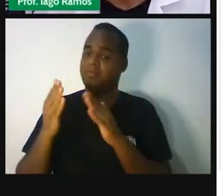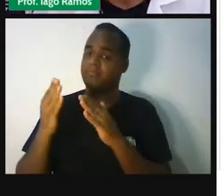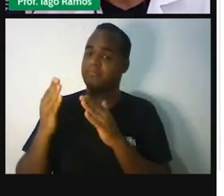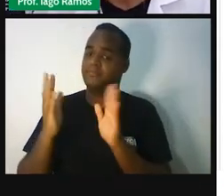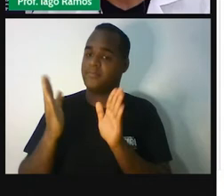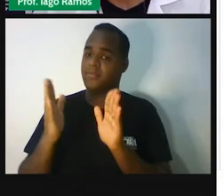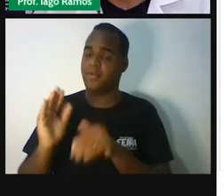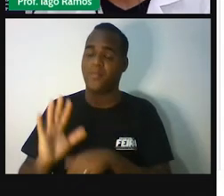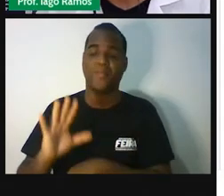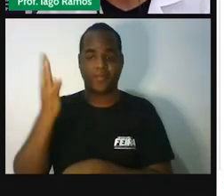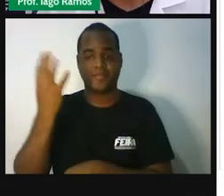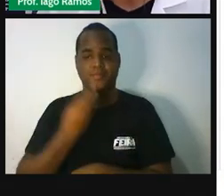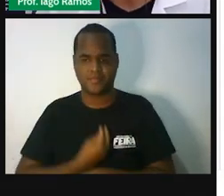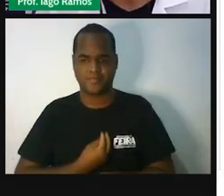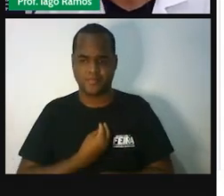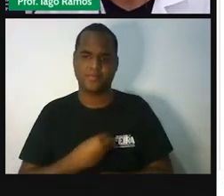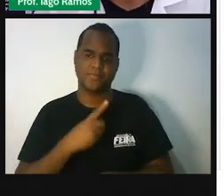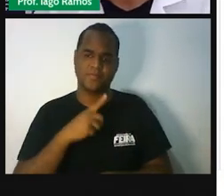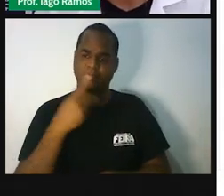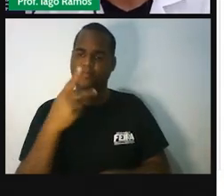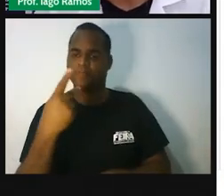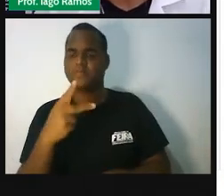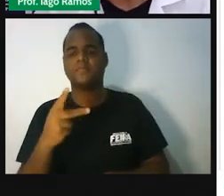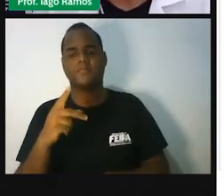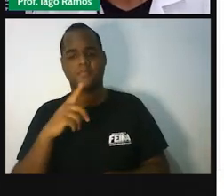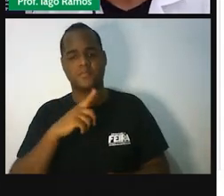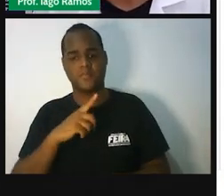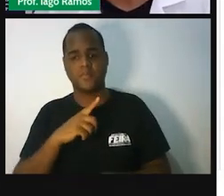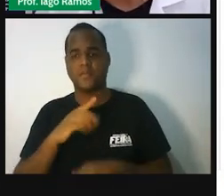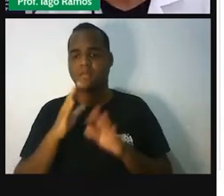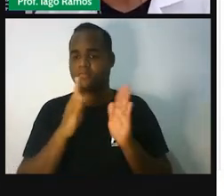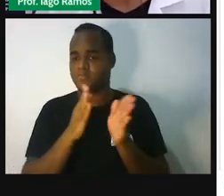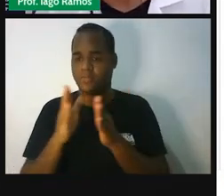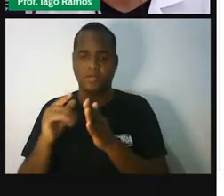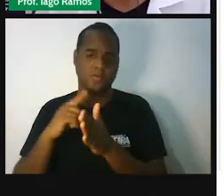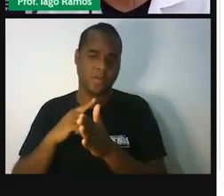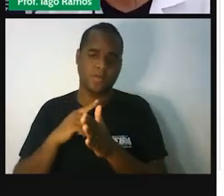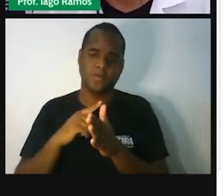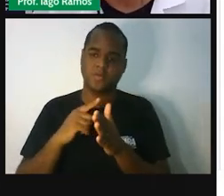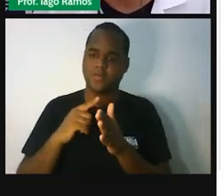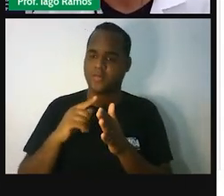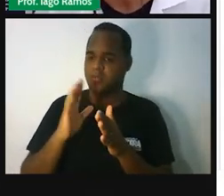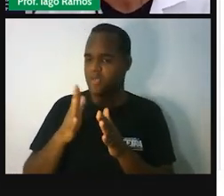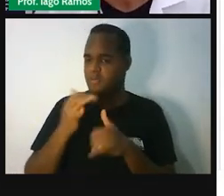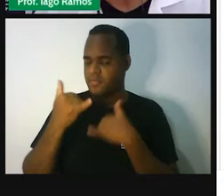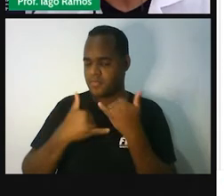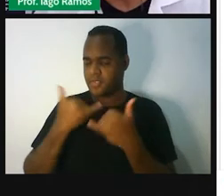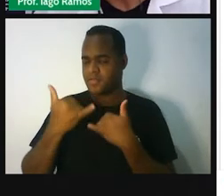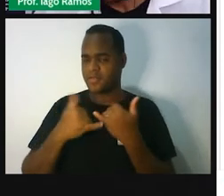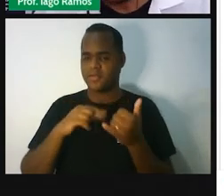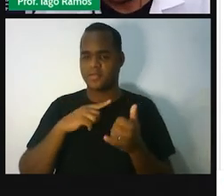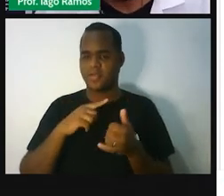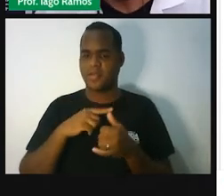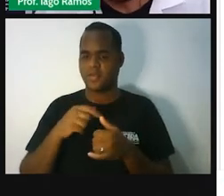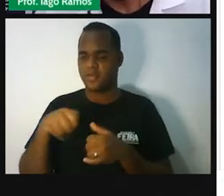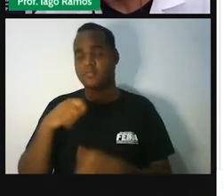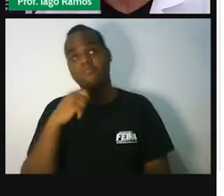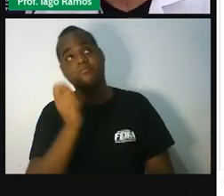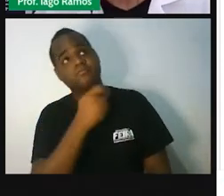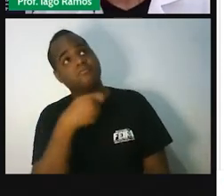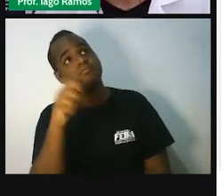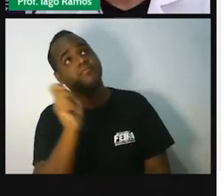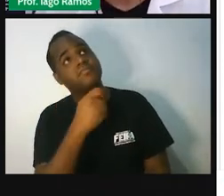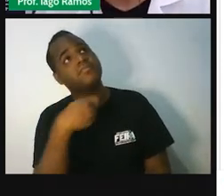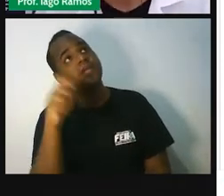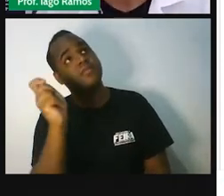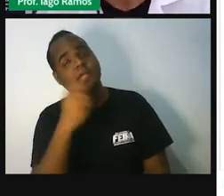Né? Se você já fez, você já confeccionou, você já criou uma pipa, né? Eu